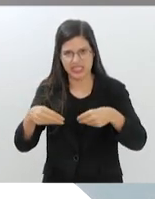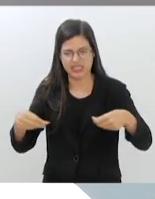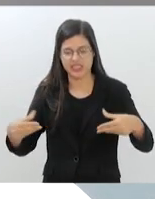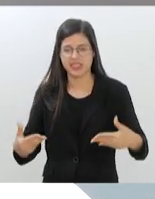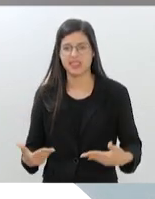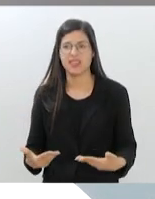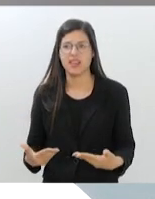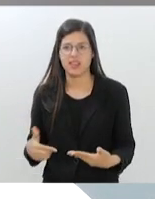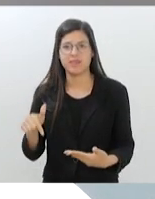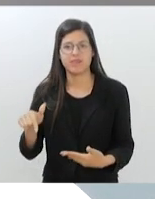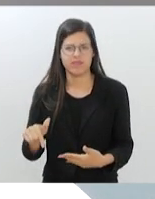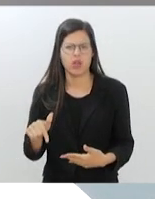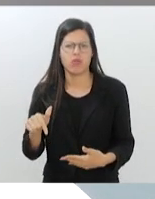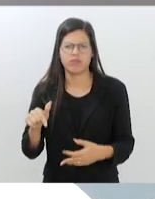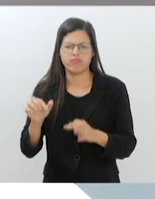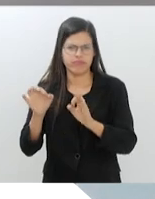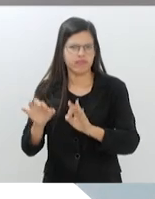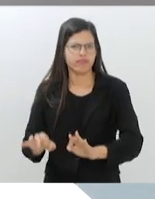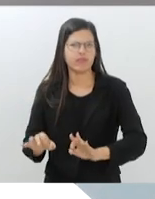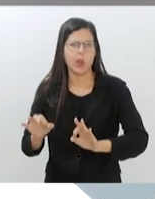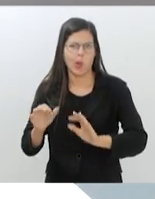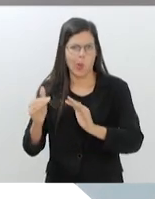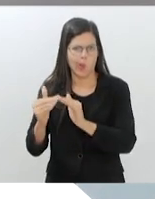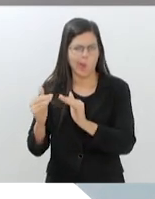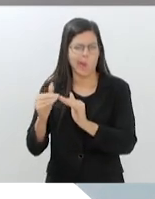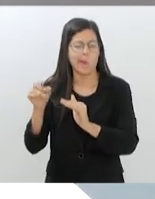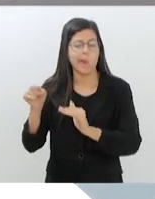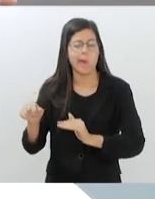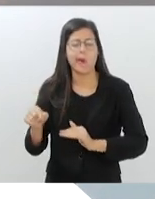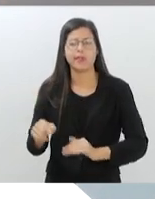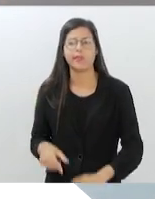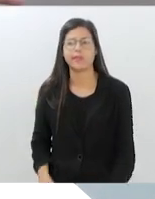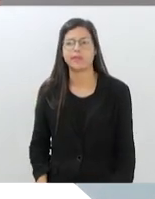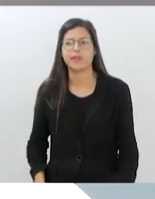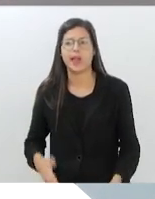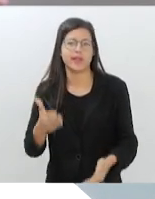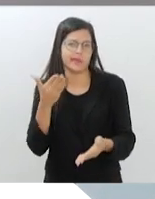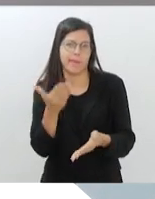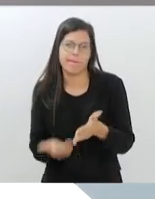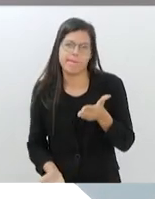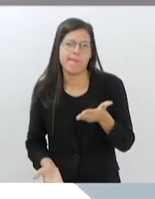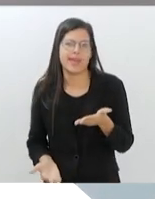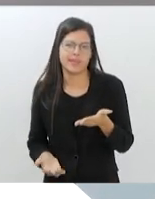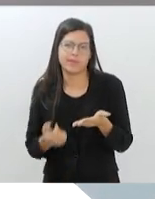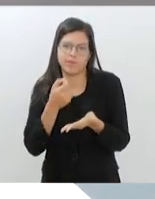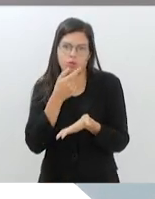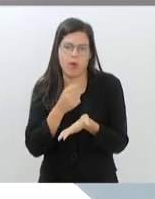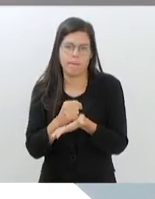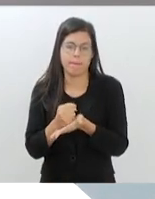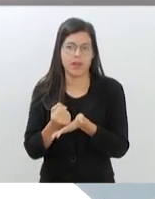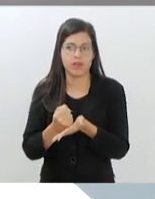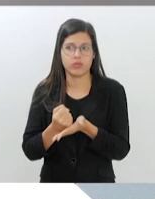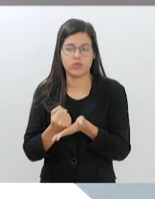excelência tem absoluta razão e você perde aquele comprimido néos